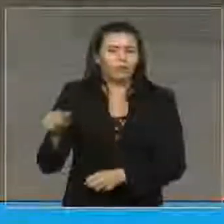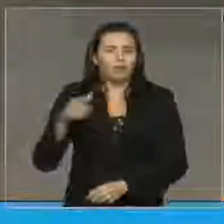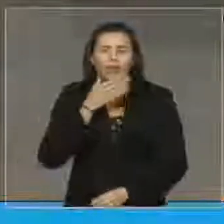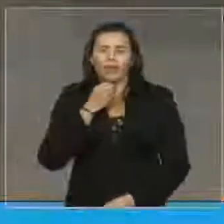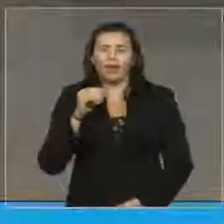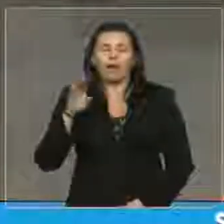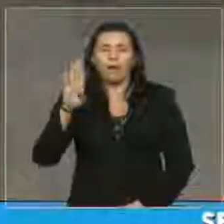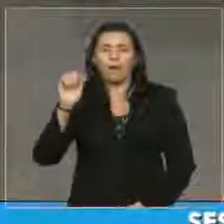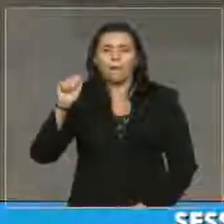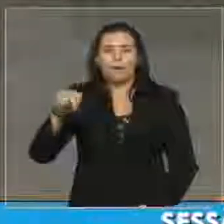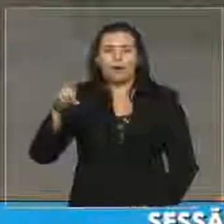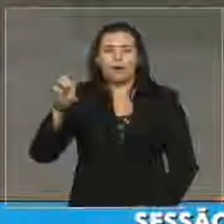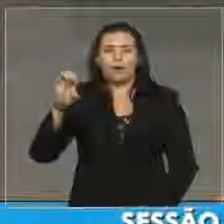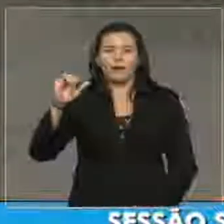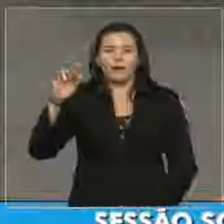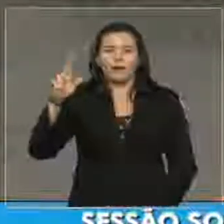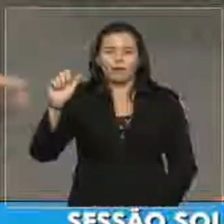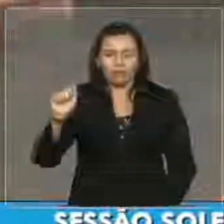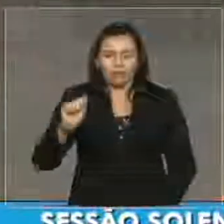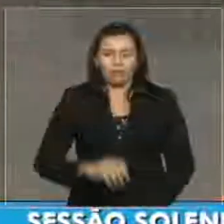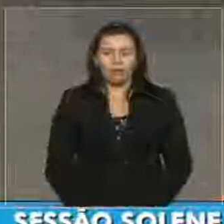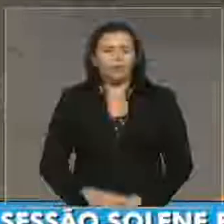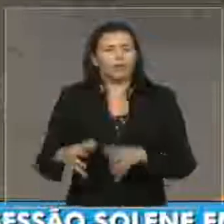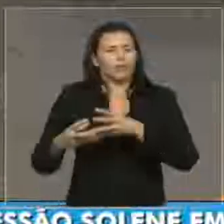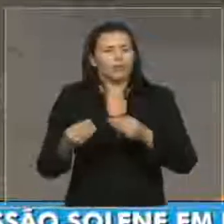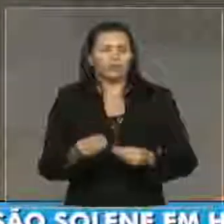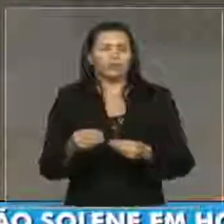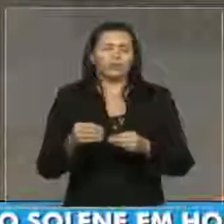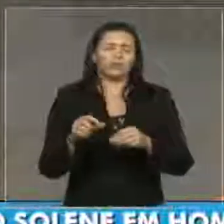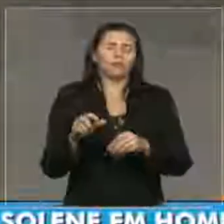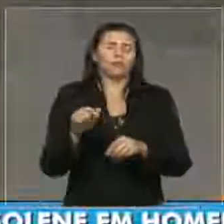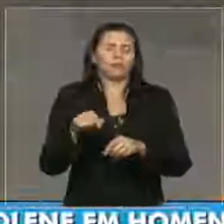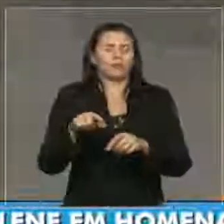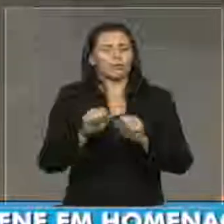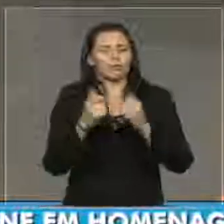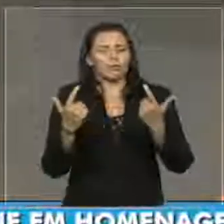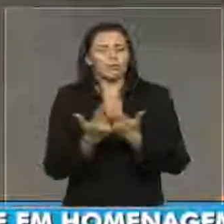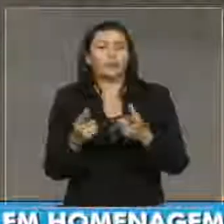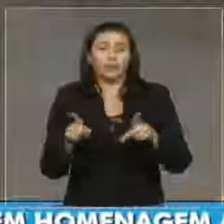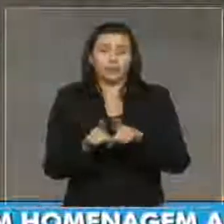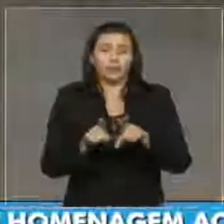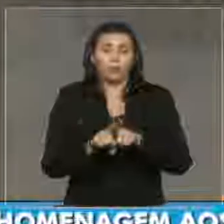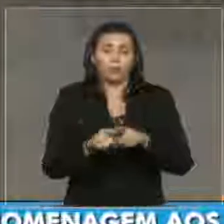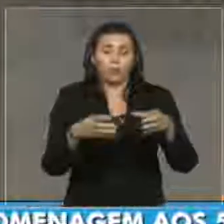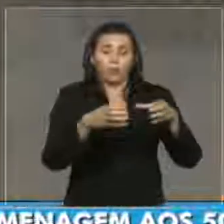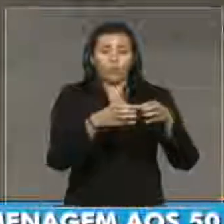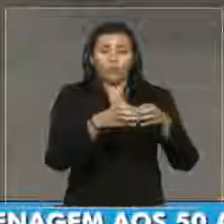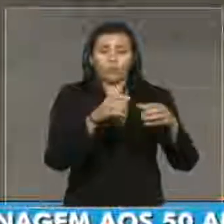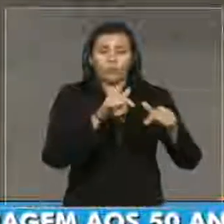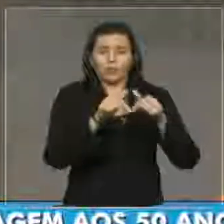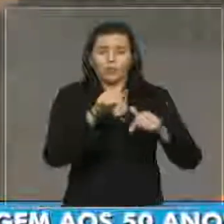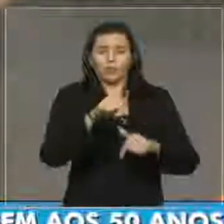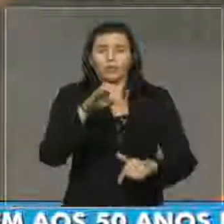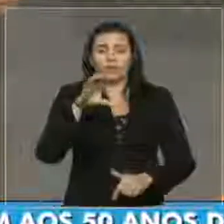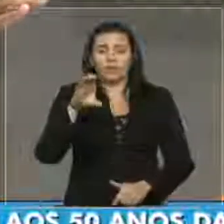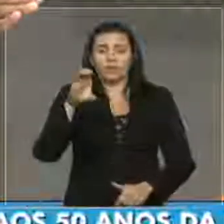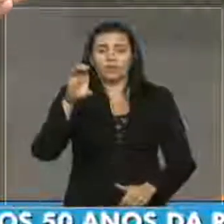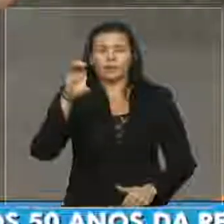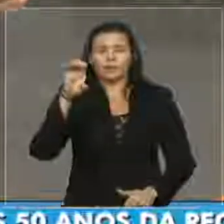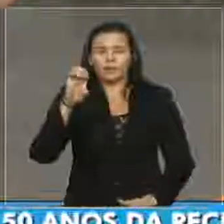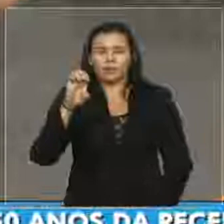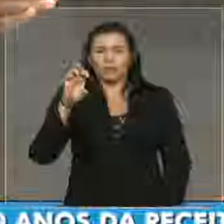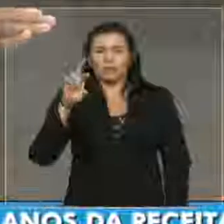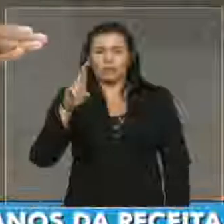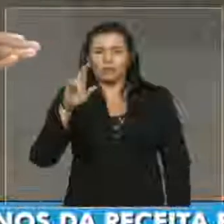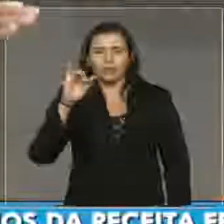Então, cumprimentar todos aqui da Assembleia Cerimonial que nos recepcionou. Eu digo lá que eu não estou fazendo campanha política,